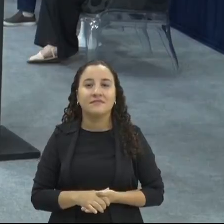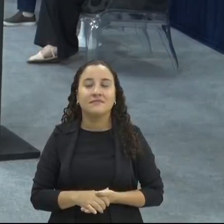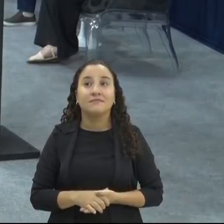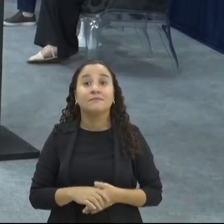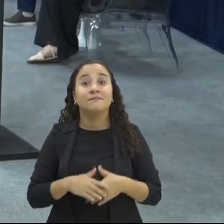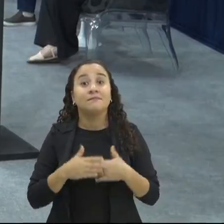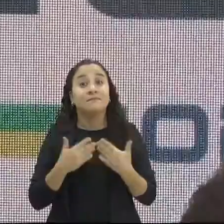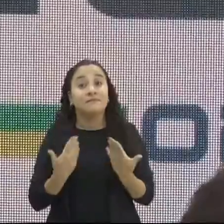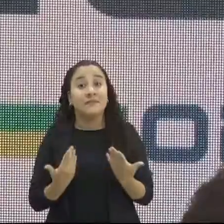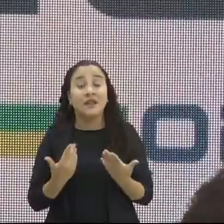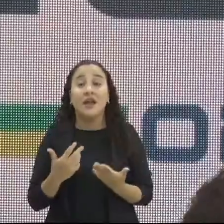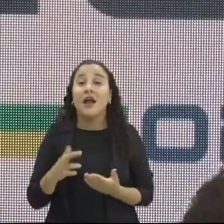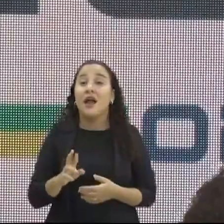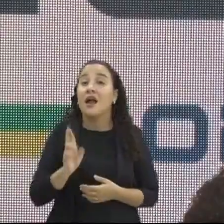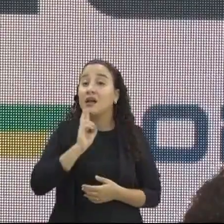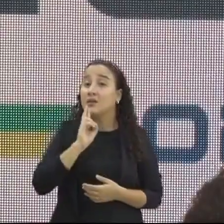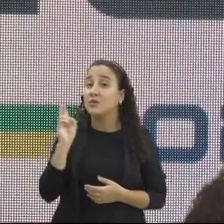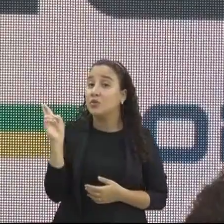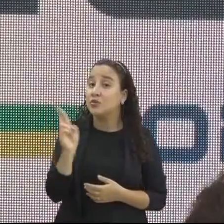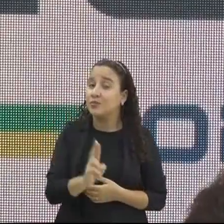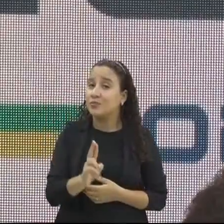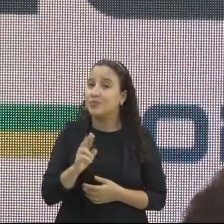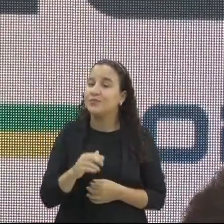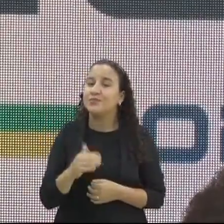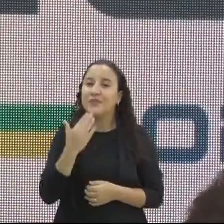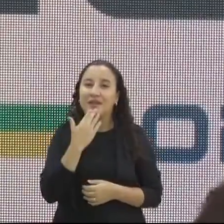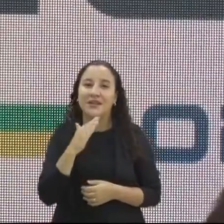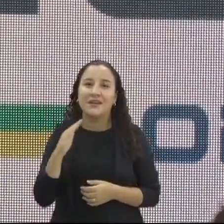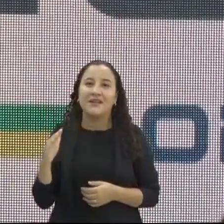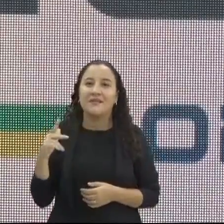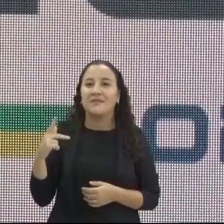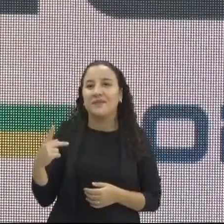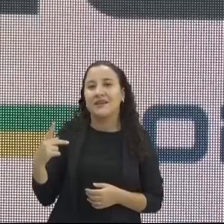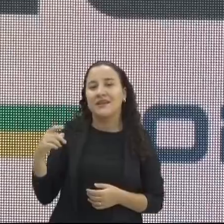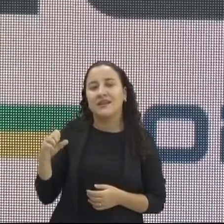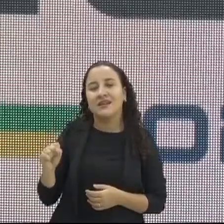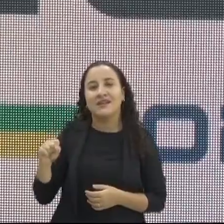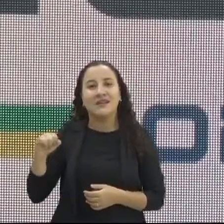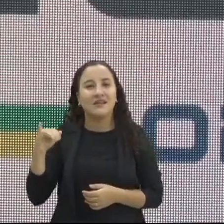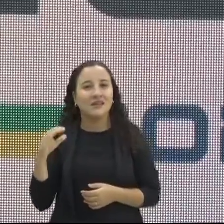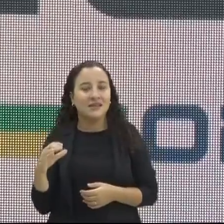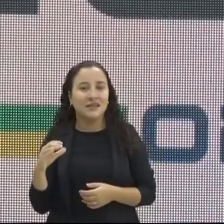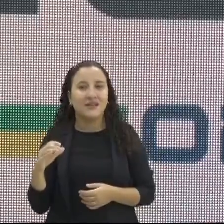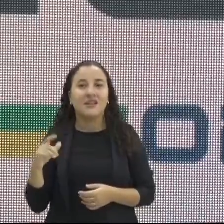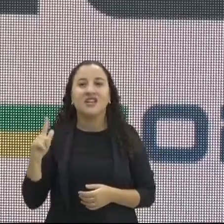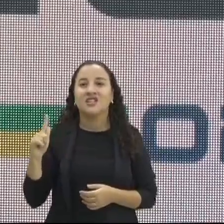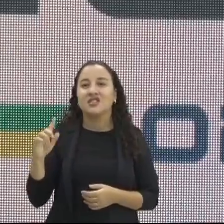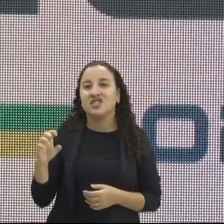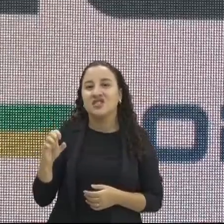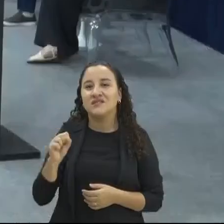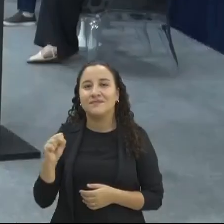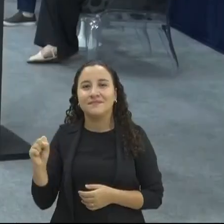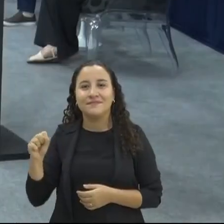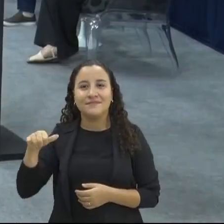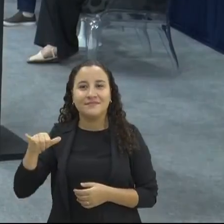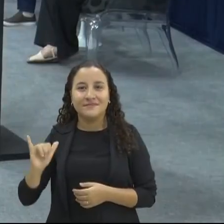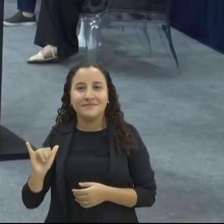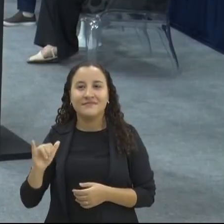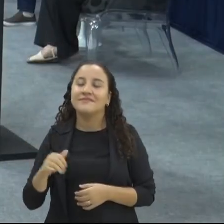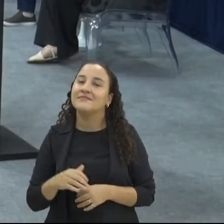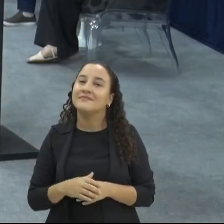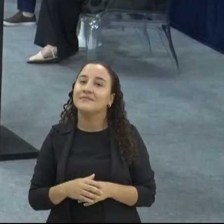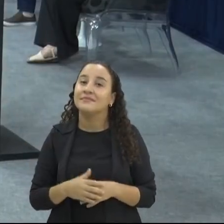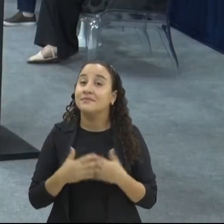E quem vai responder é a candidata do PSC, Jessi Fonseca. Por favor,